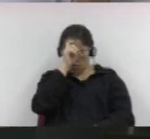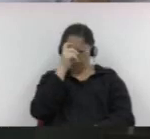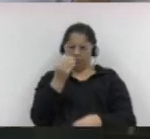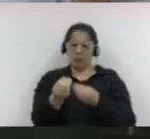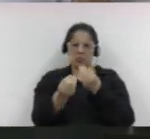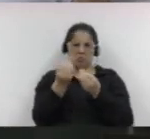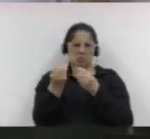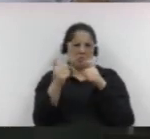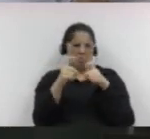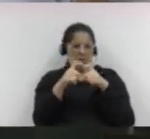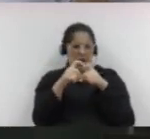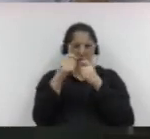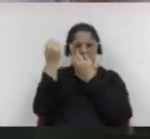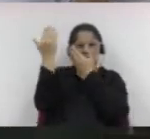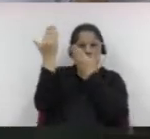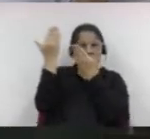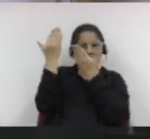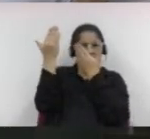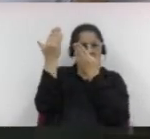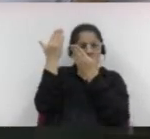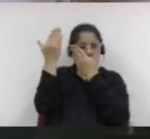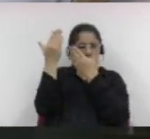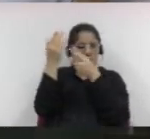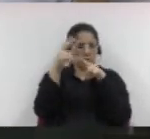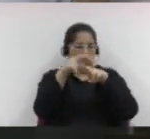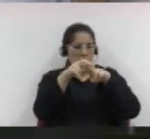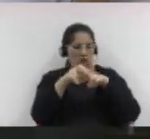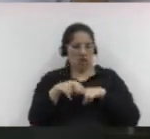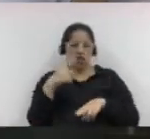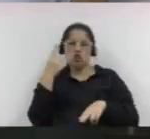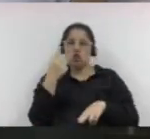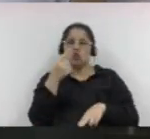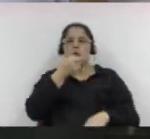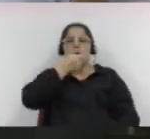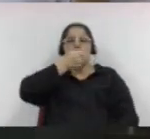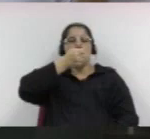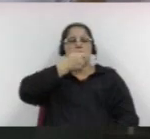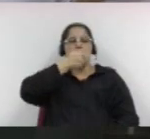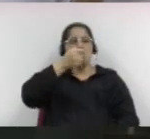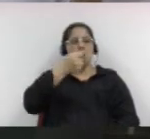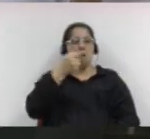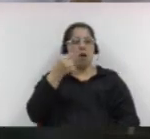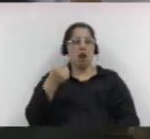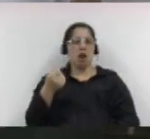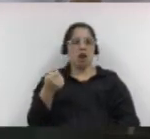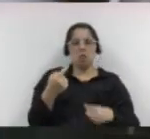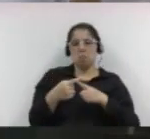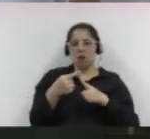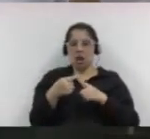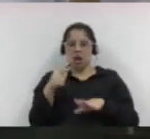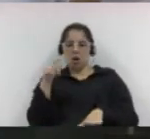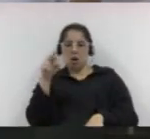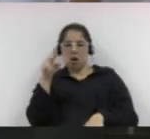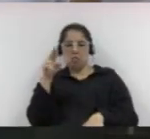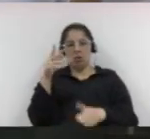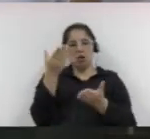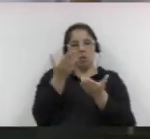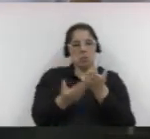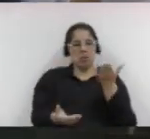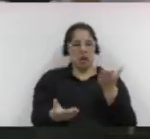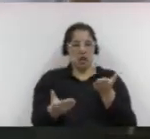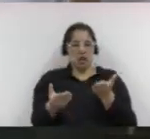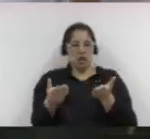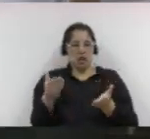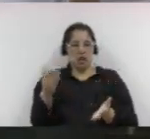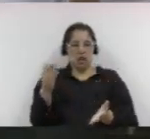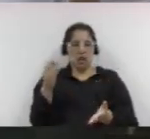médico, psiquiatra, por causa de um jornalista, porque o irmão dele perdeu pro Tigrão, porque o irmão dele é